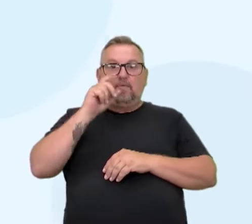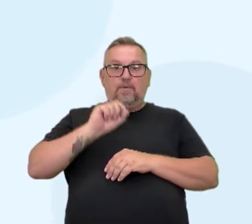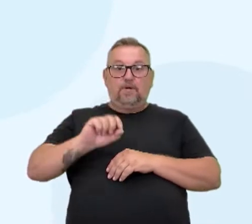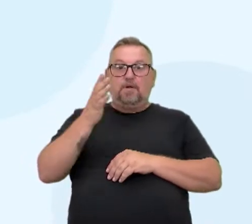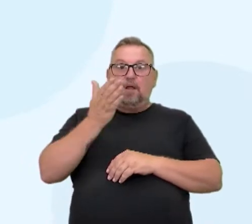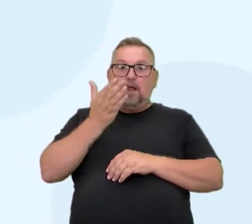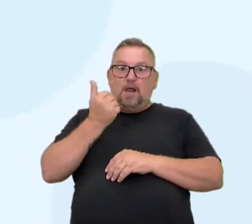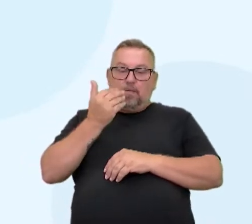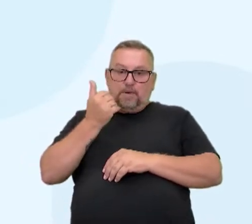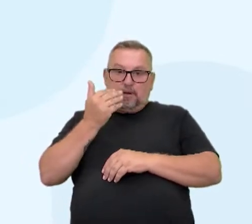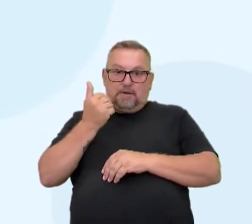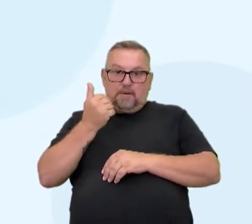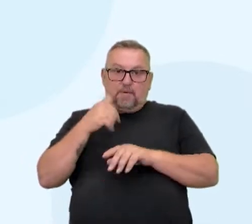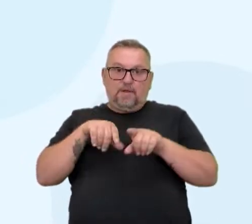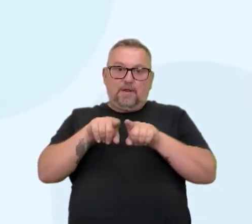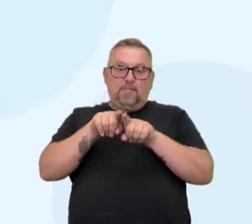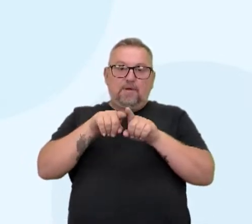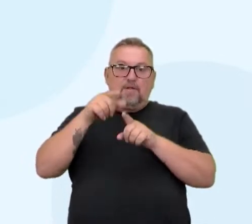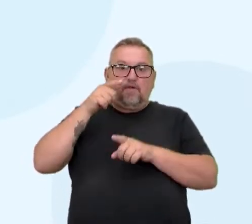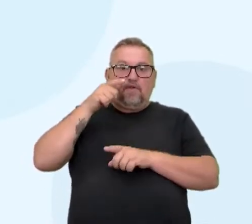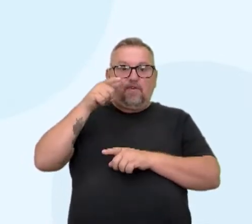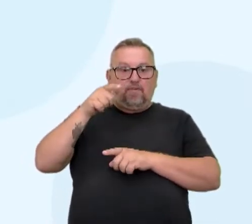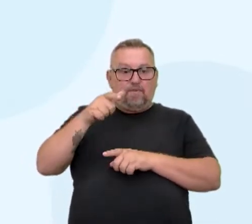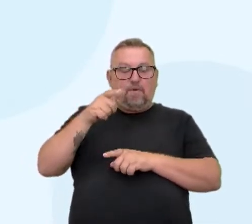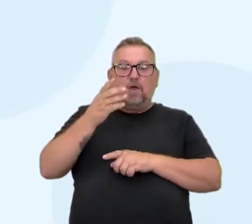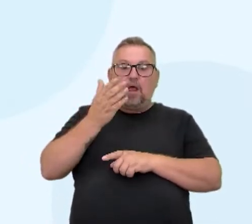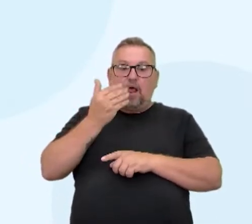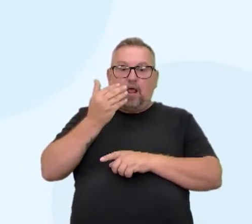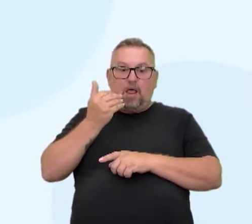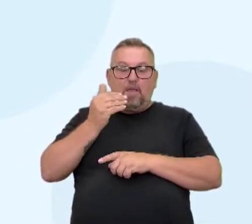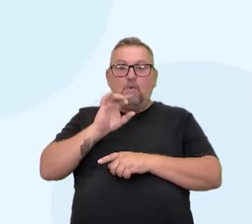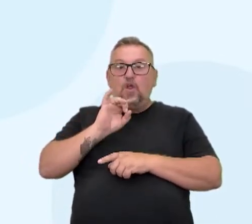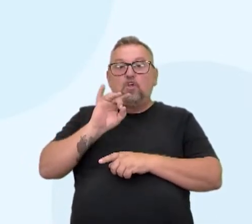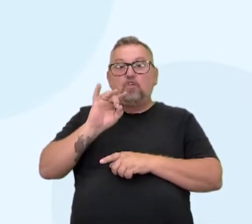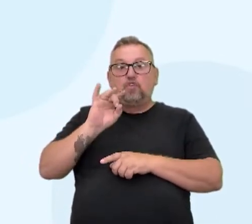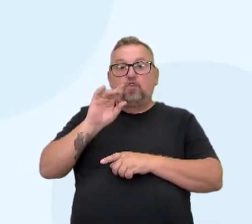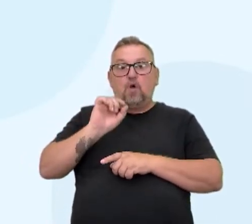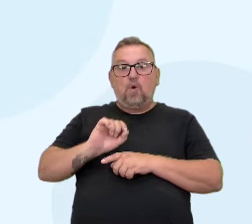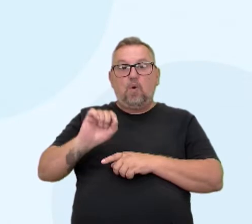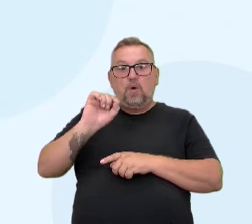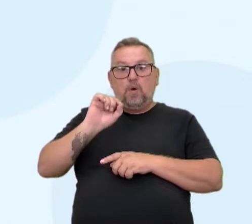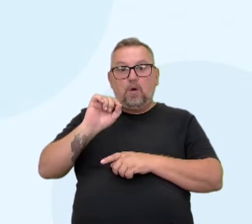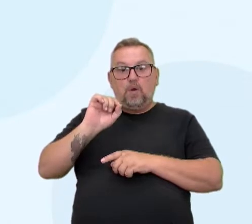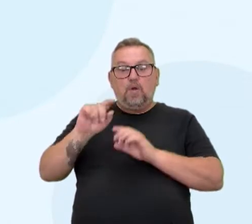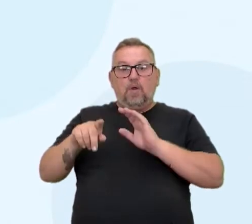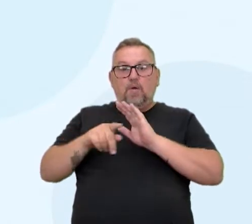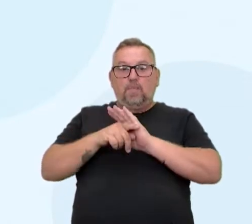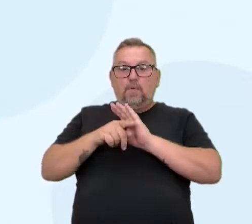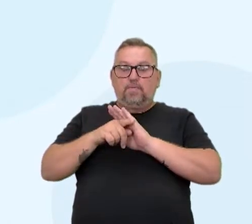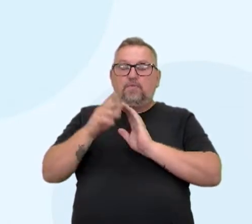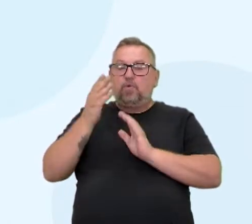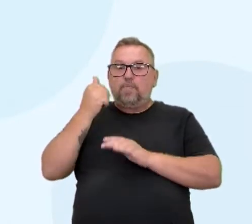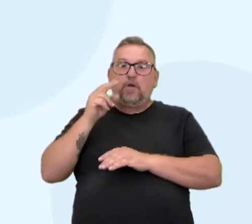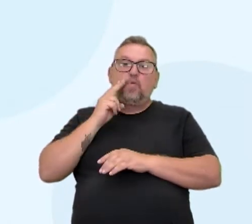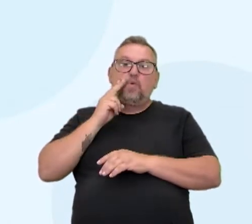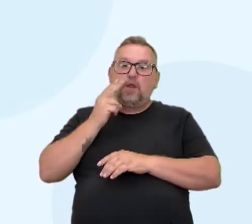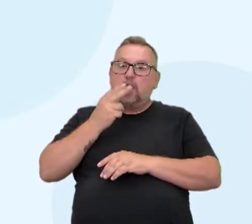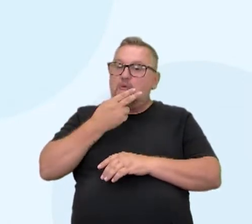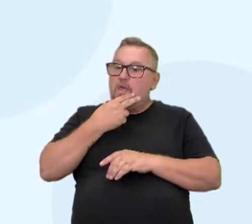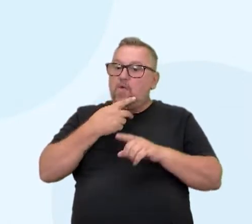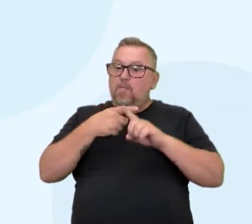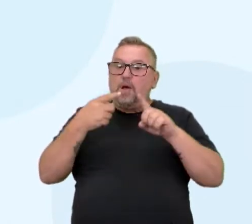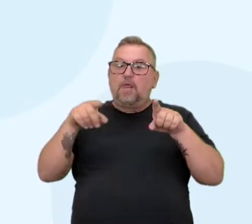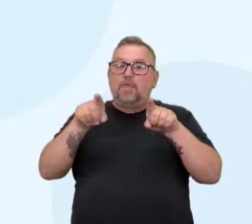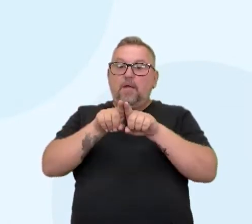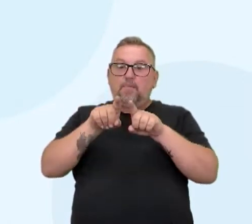da alimentação, que a gente viu, que a alimentação não é apenas a questão aí de assimilação de nutrientes, mas que também